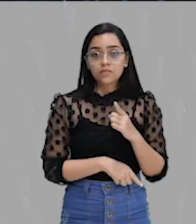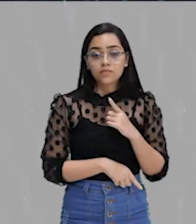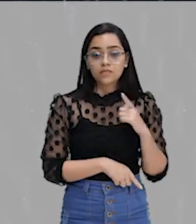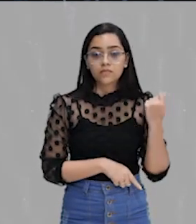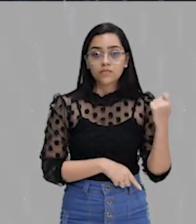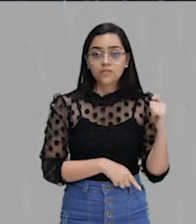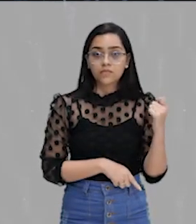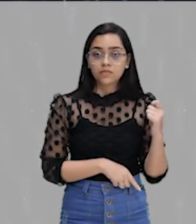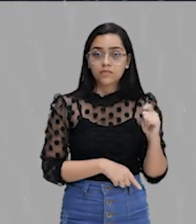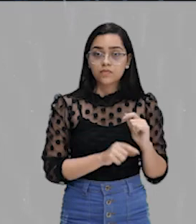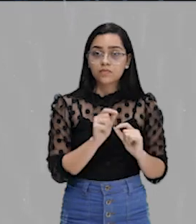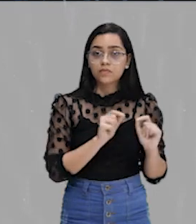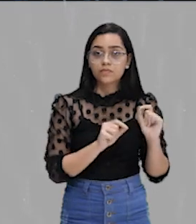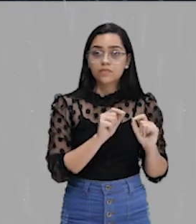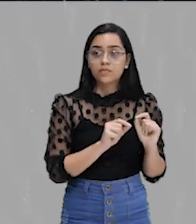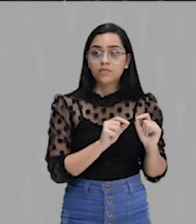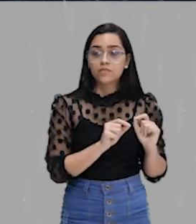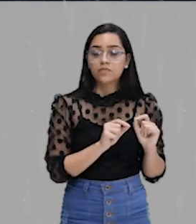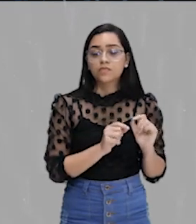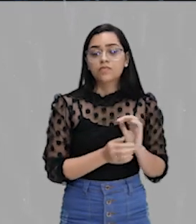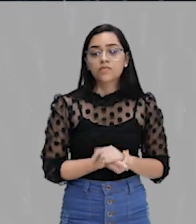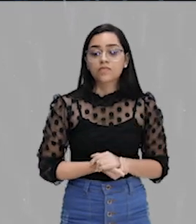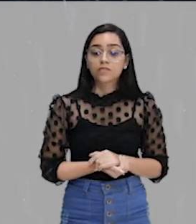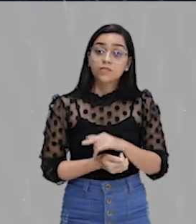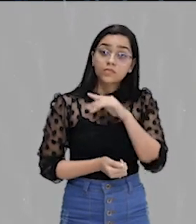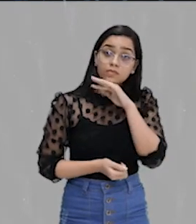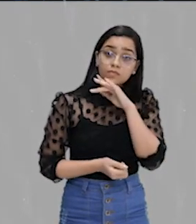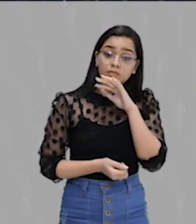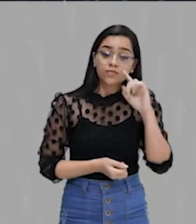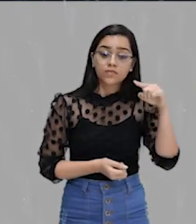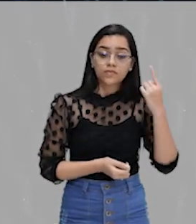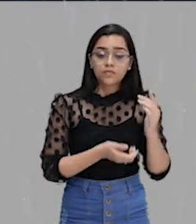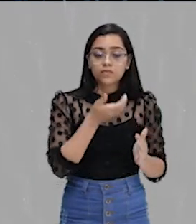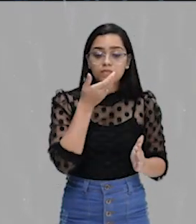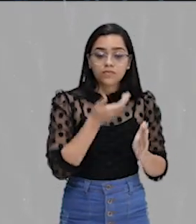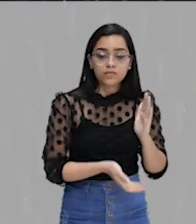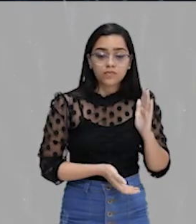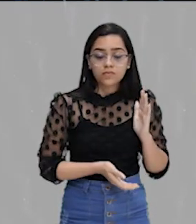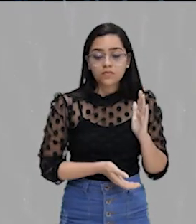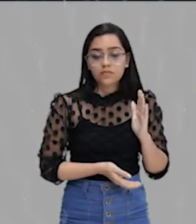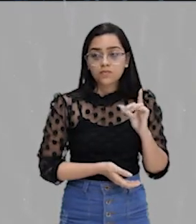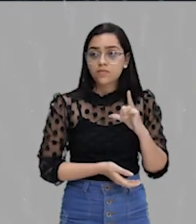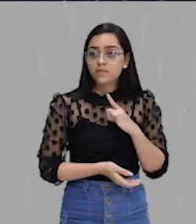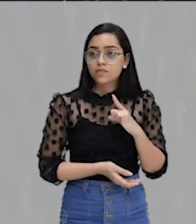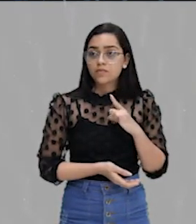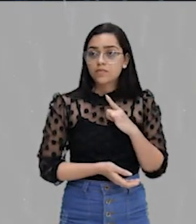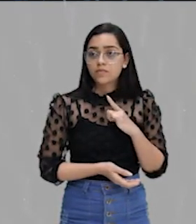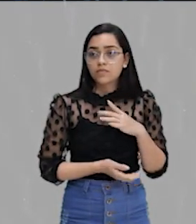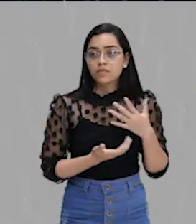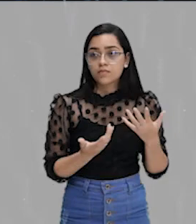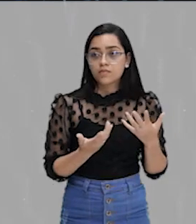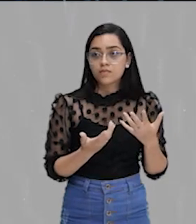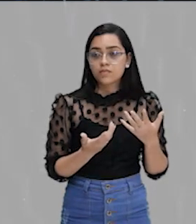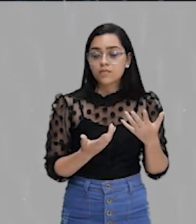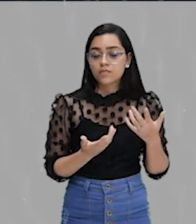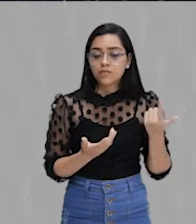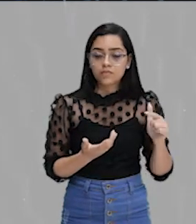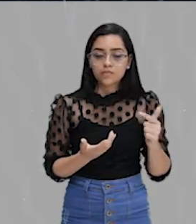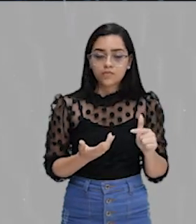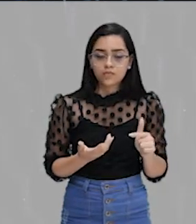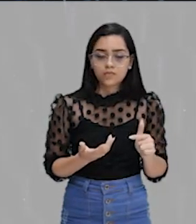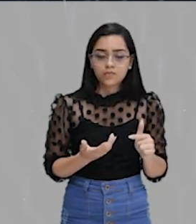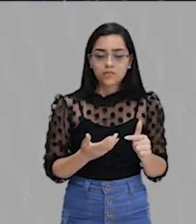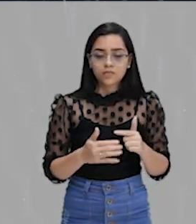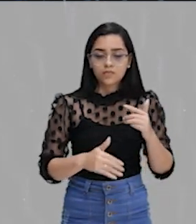Argentina acabou se fragilizando ainda mais depois dessa derrota, o que favoreceu, evidentemente, a desarticulação